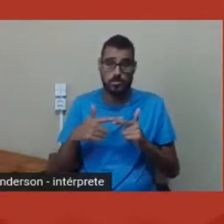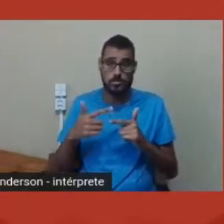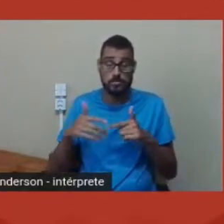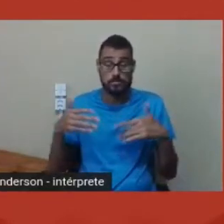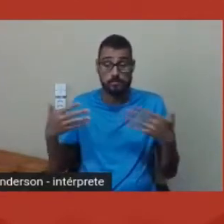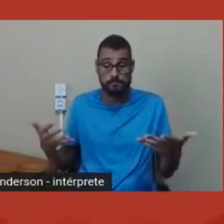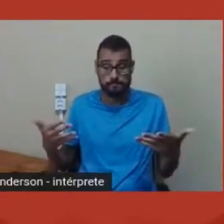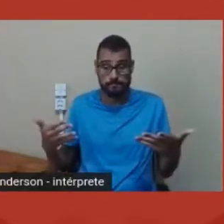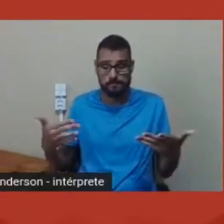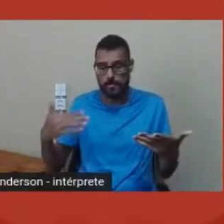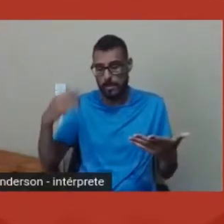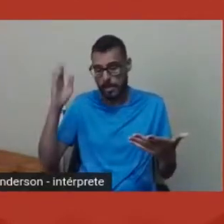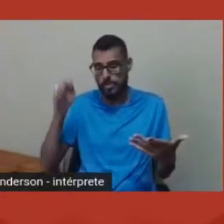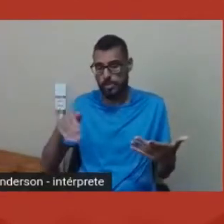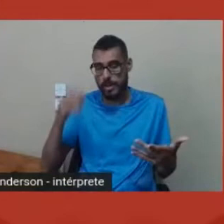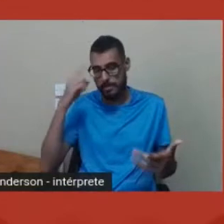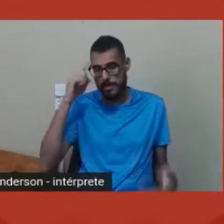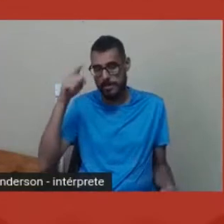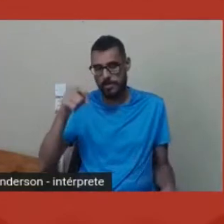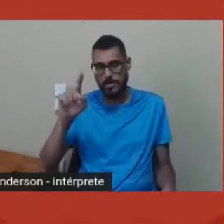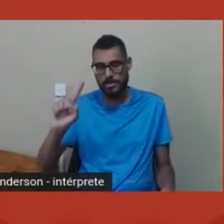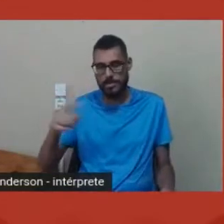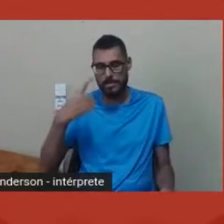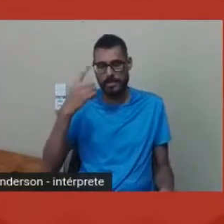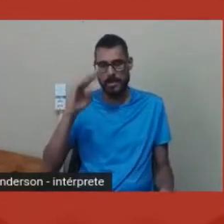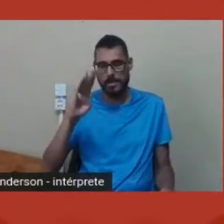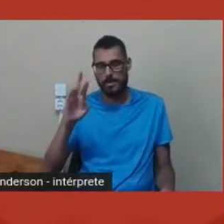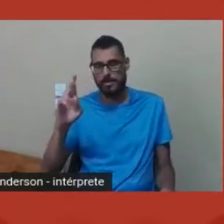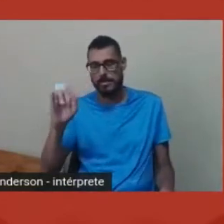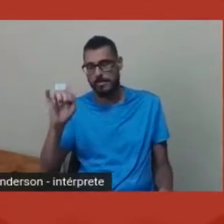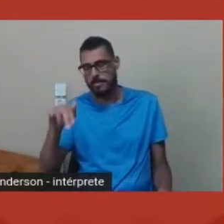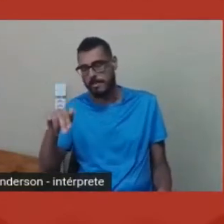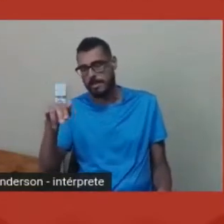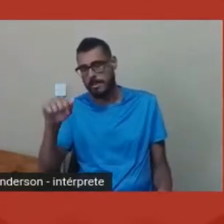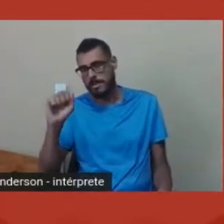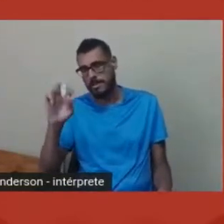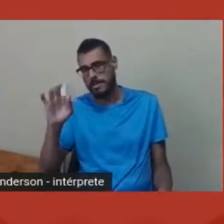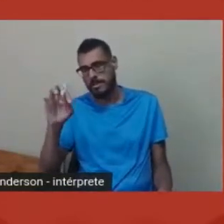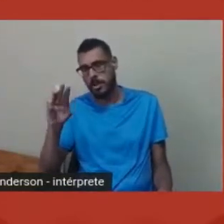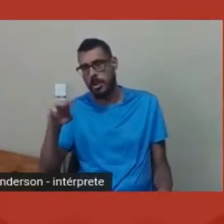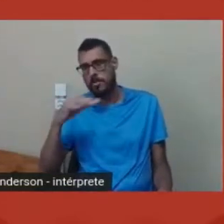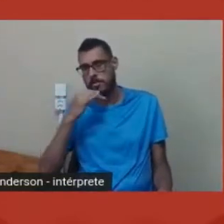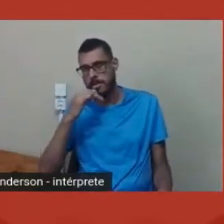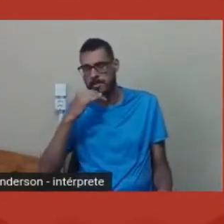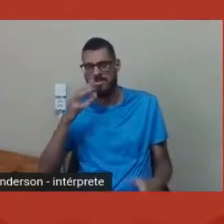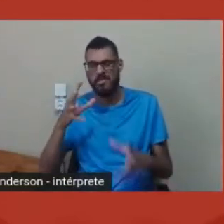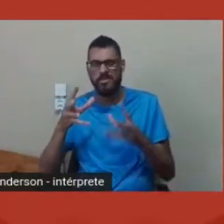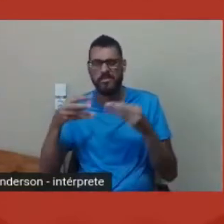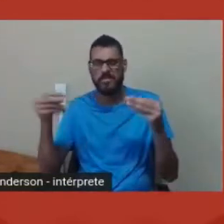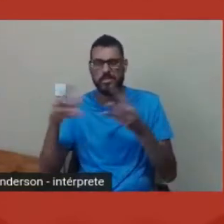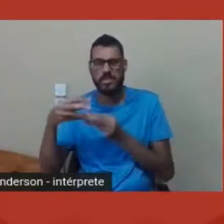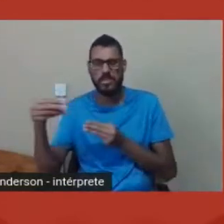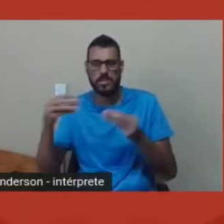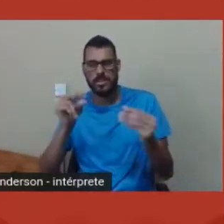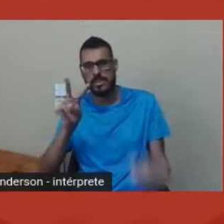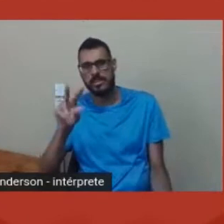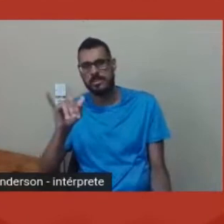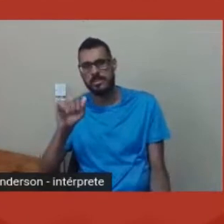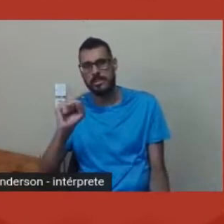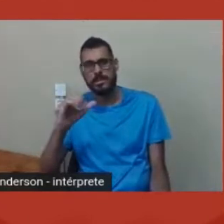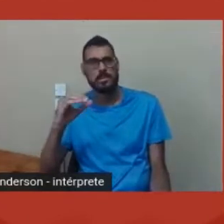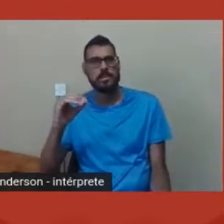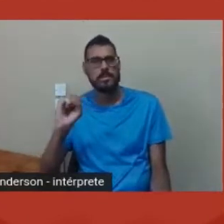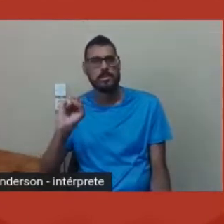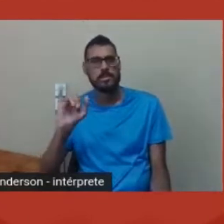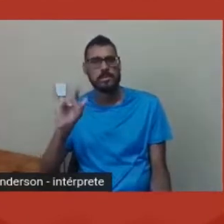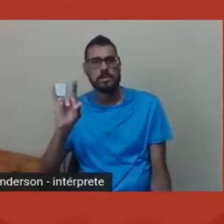delas no primeiro brainstorm lá, né? Como viscosidade, como alguma coisa desse tipo. Será que essas